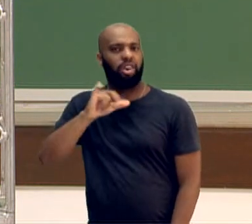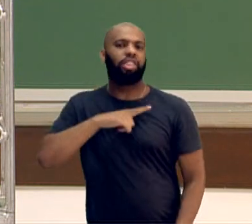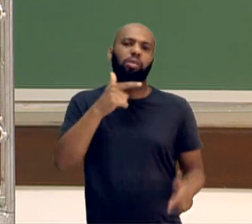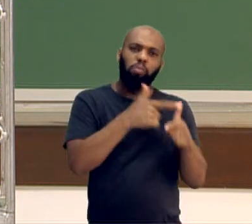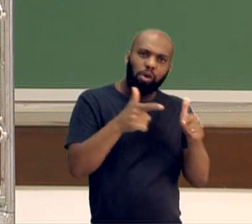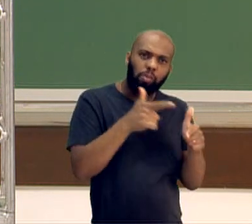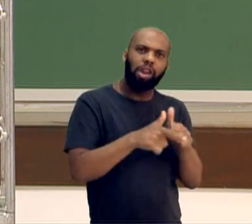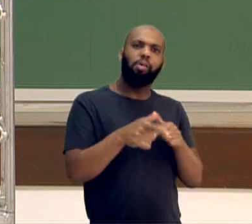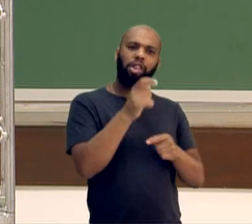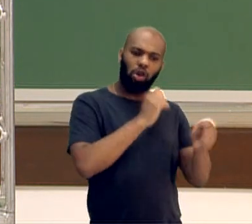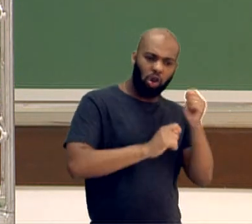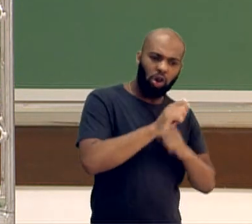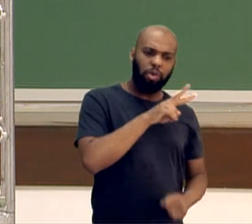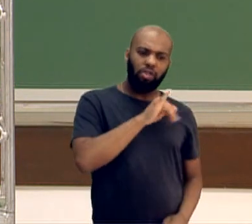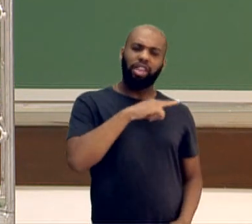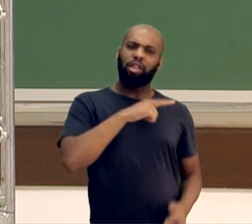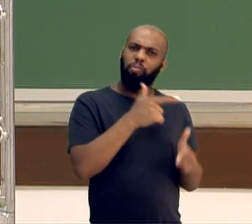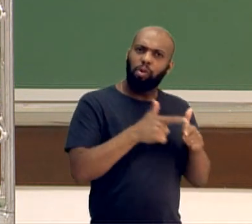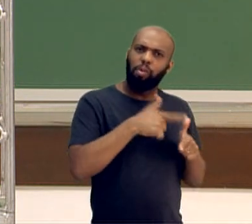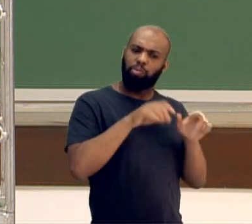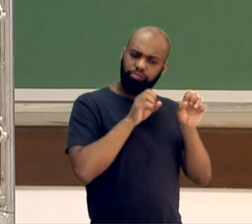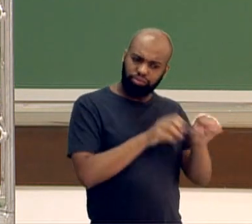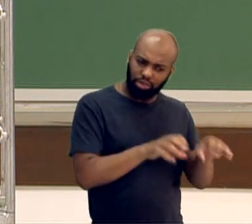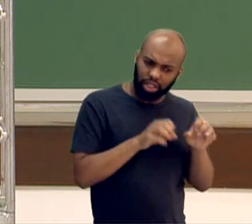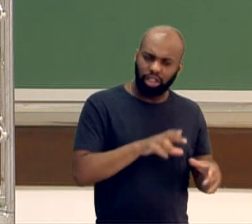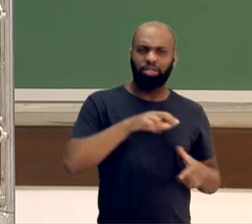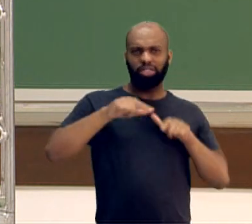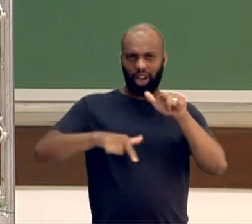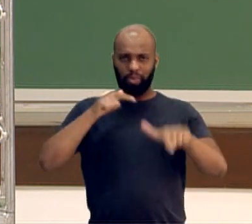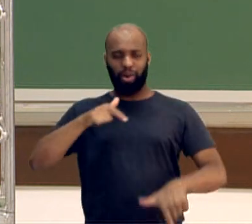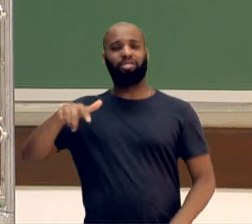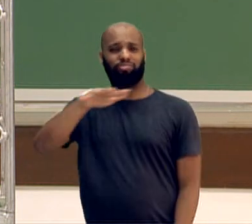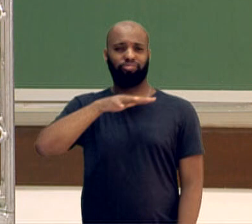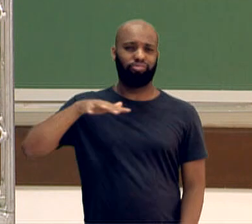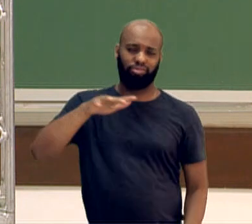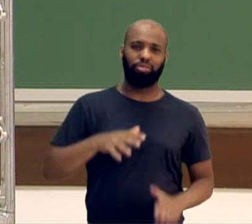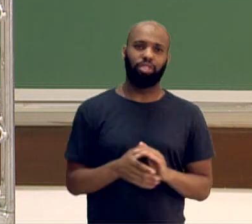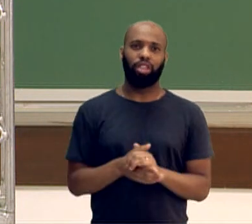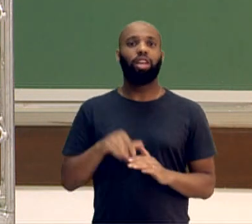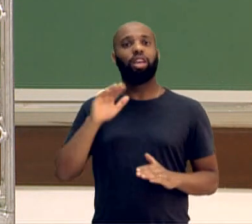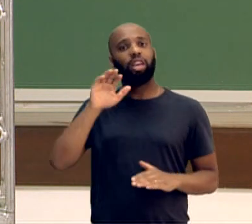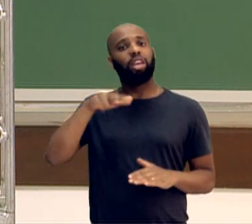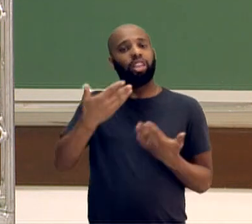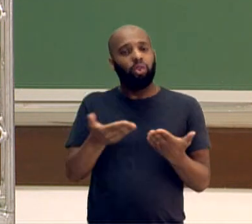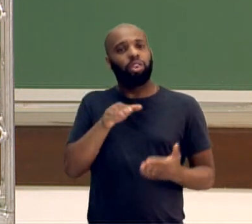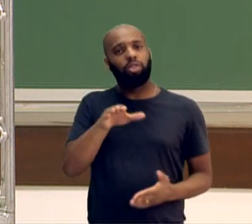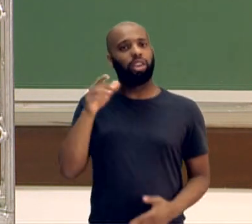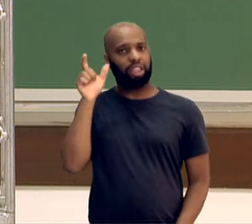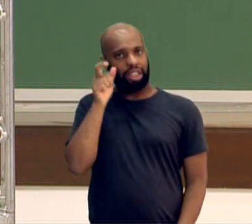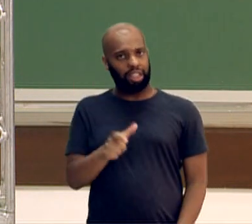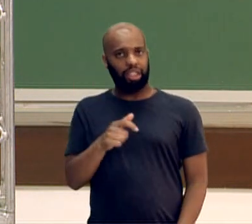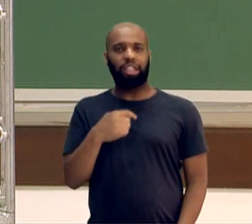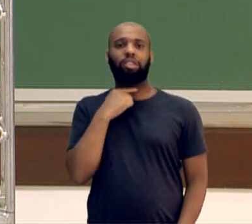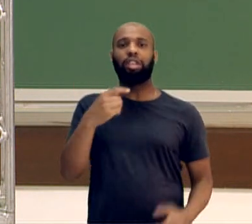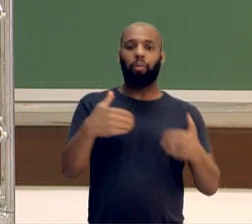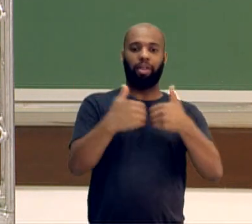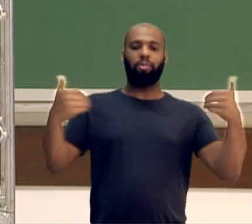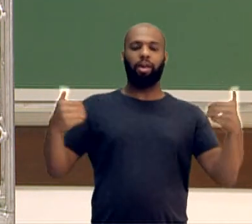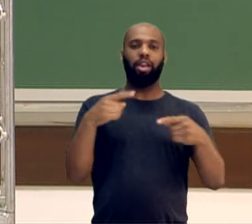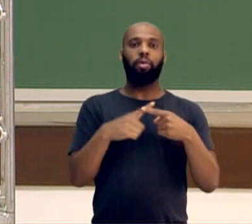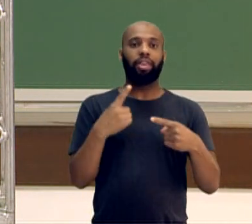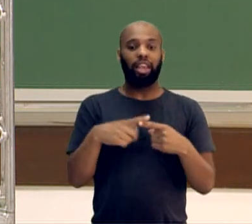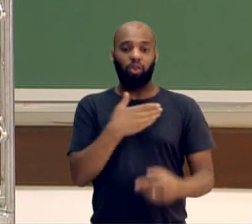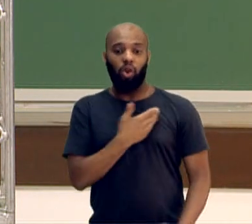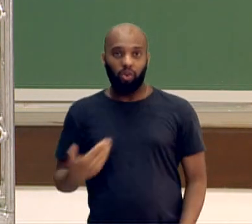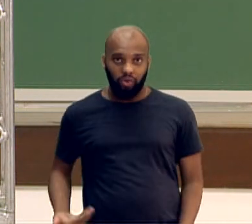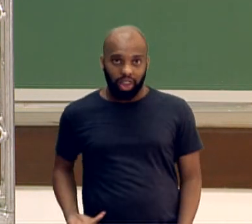problema na educação, você vai ter problema no trabalho. Então, esse é uma vertente interessante. A gente não pode separar as coisas. Quando a gente fala de um Estado, a gente fala